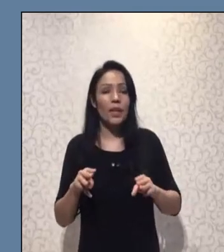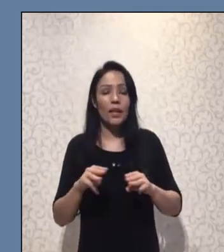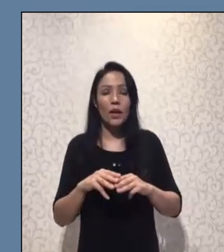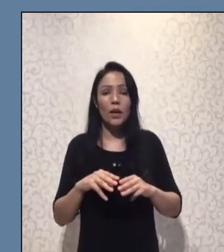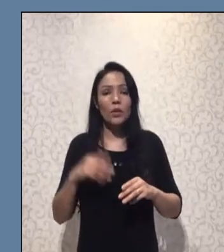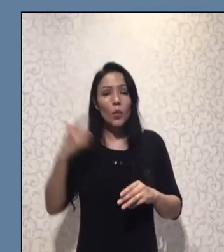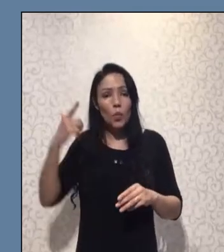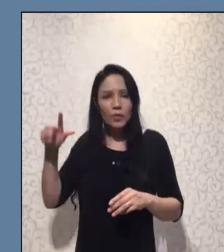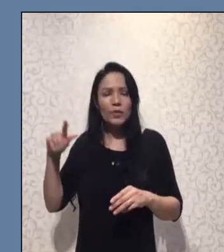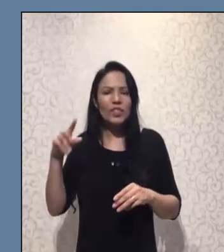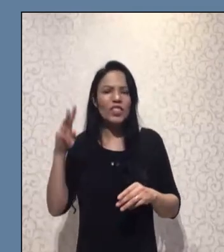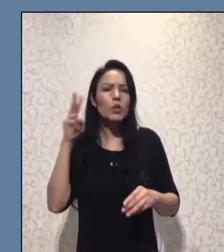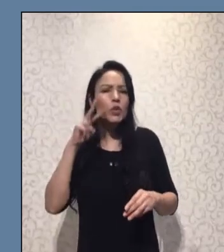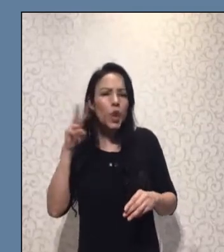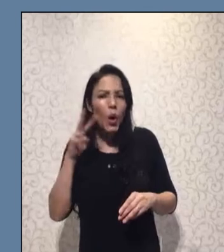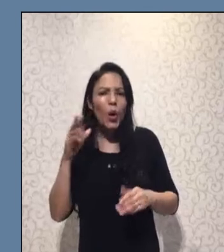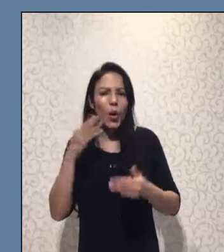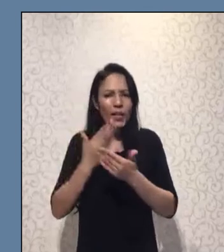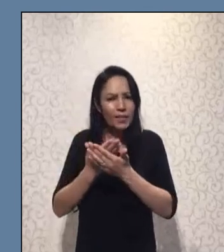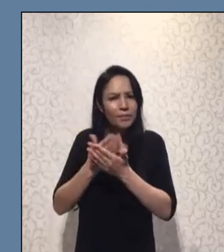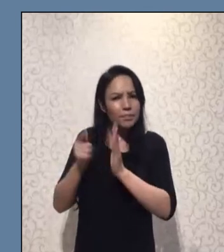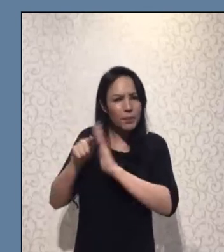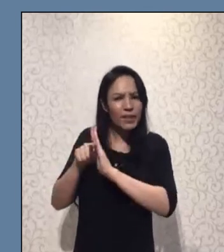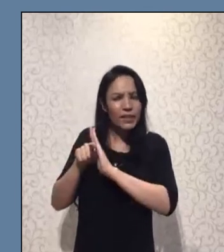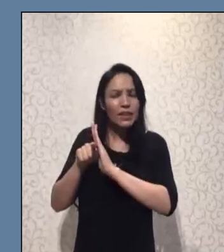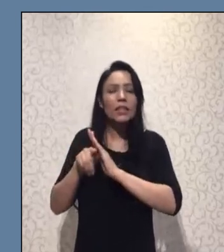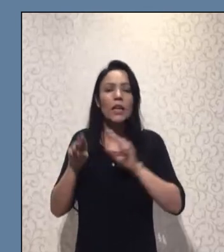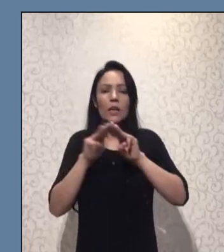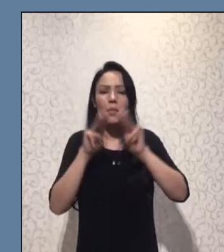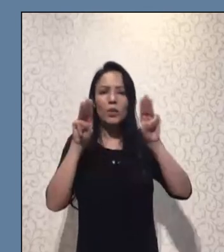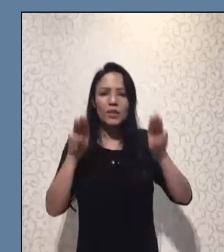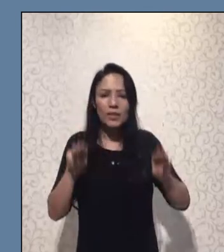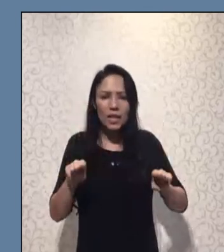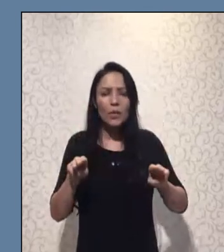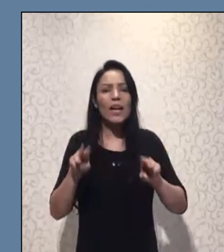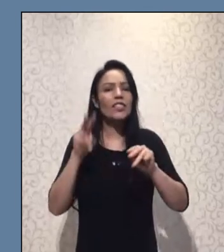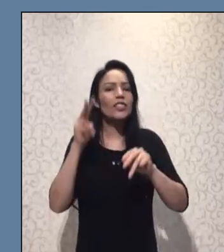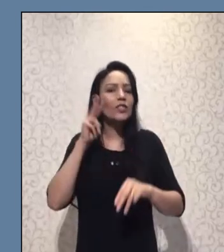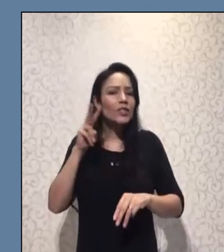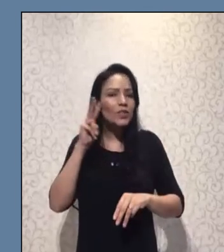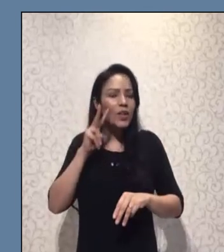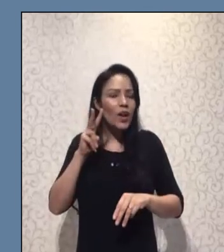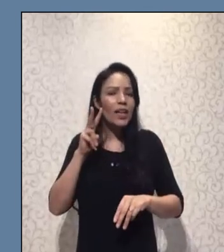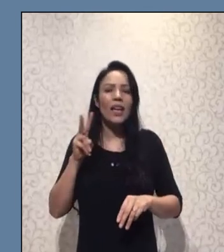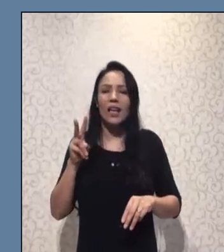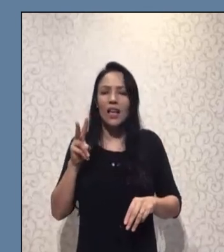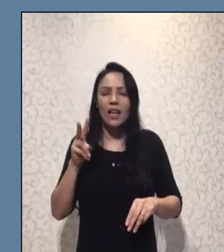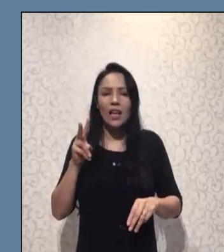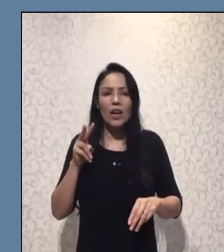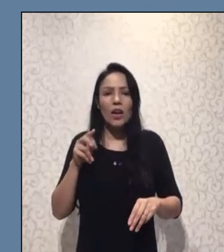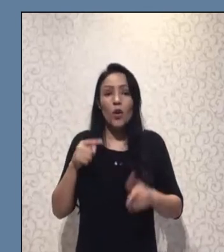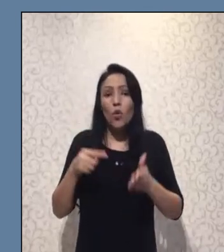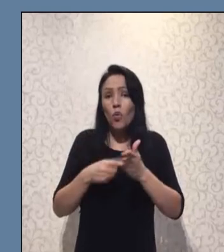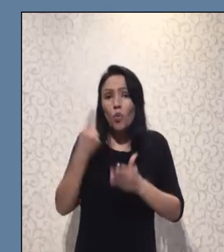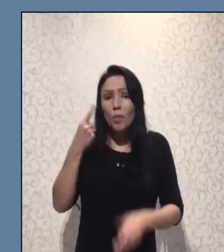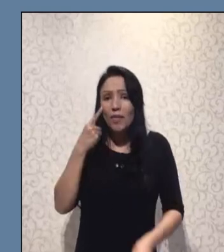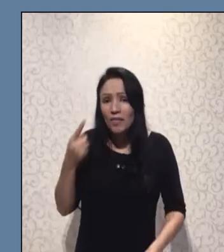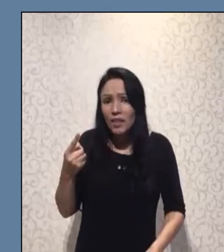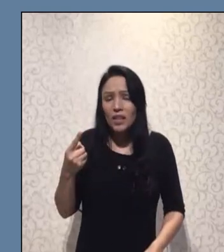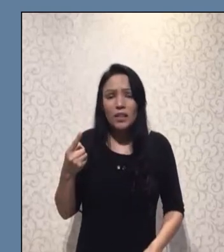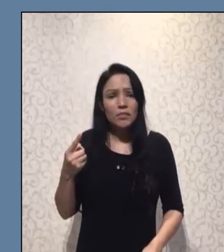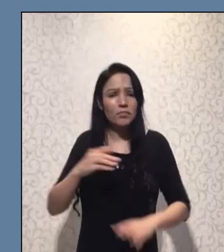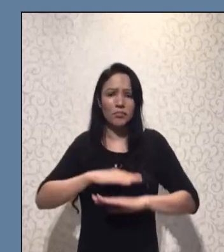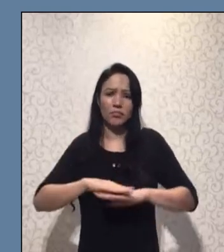e de história sim, que é a máxima. Museu de história e museu de antropologia, uma vez visto, visto está. Eu não